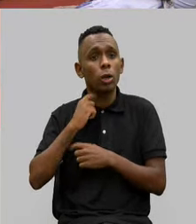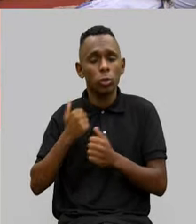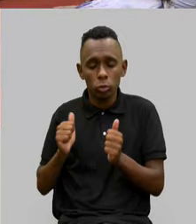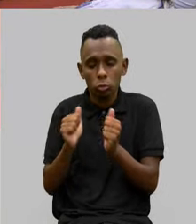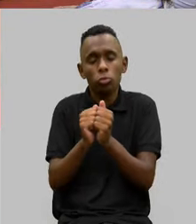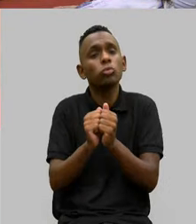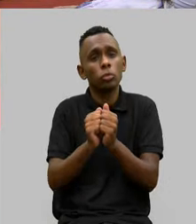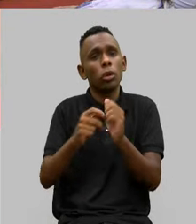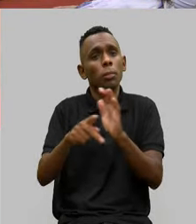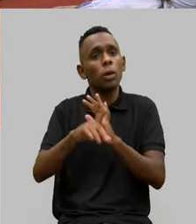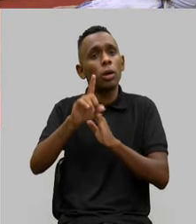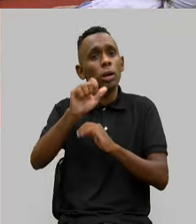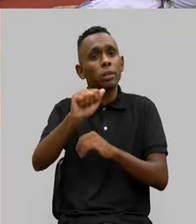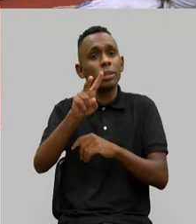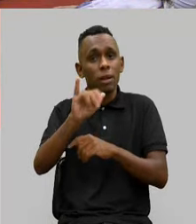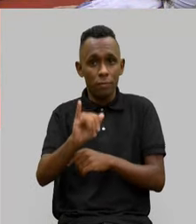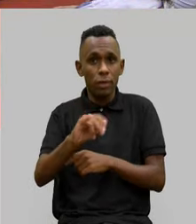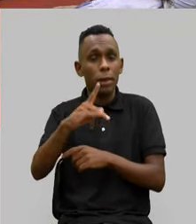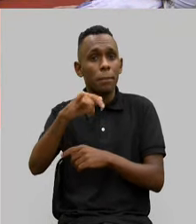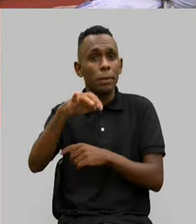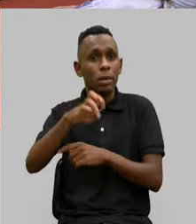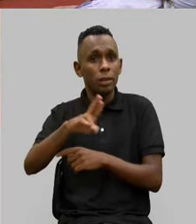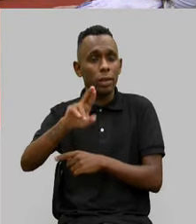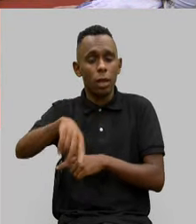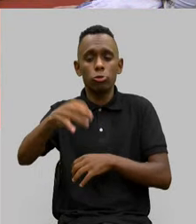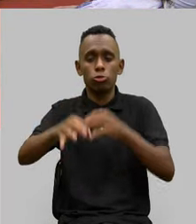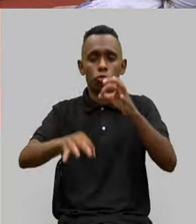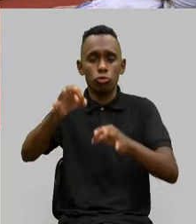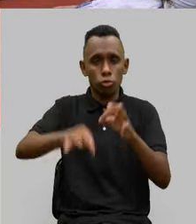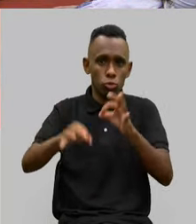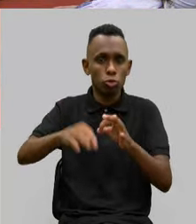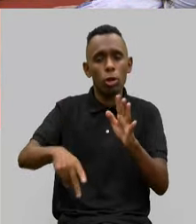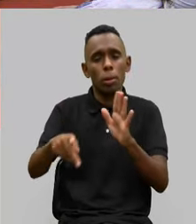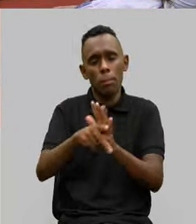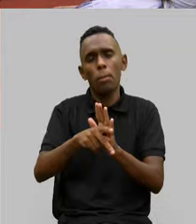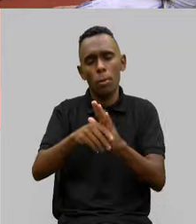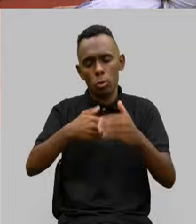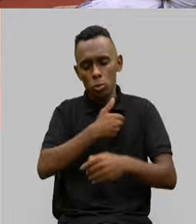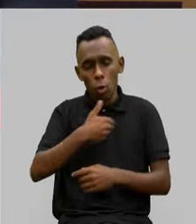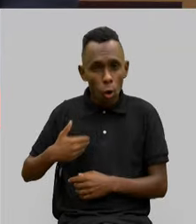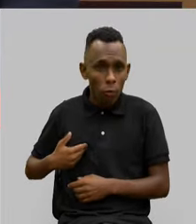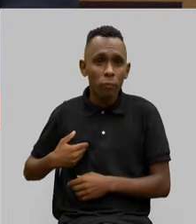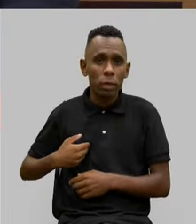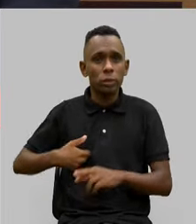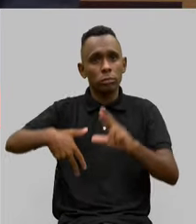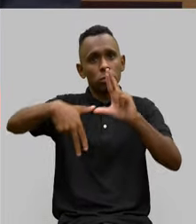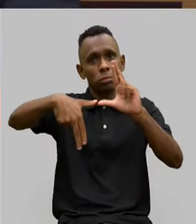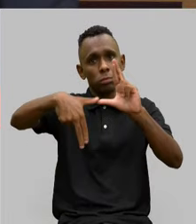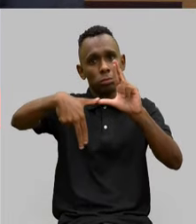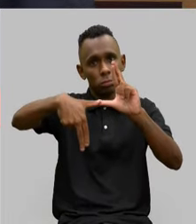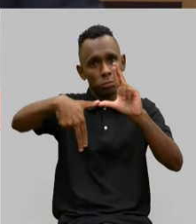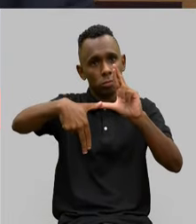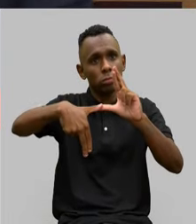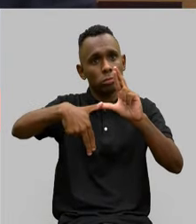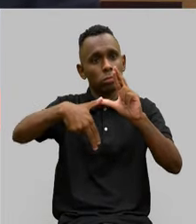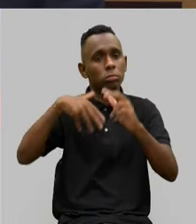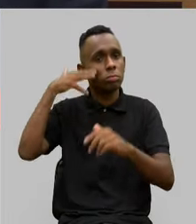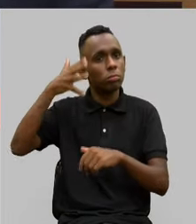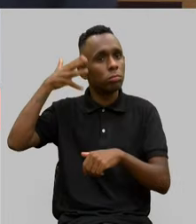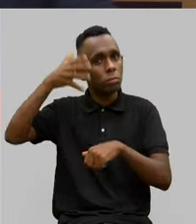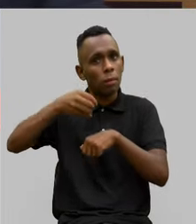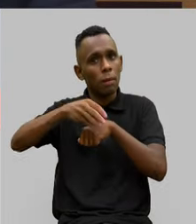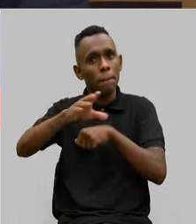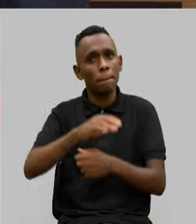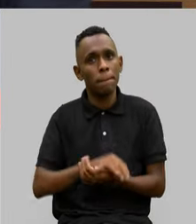Davi pinter Cardoso Juiz da vara de fazenda pública de Ribeirão das Neves para sua